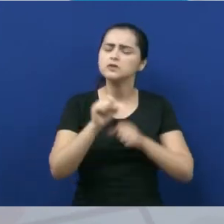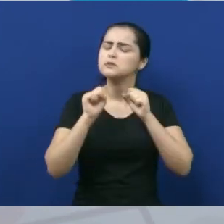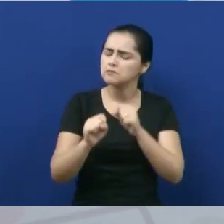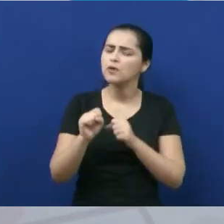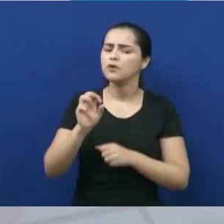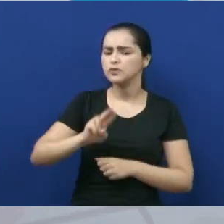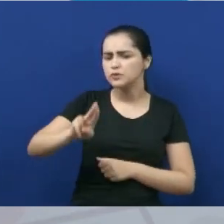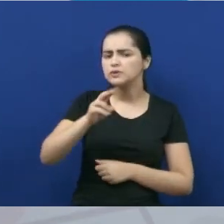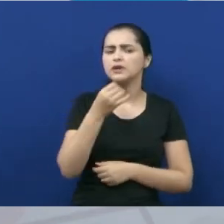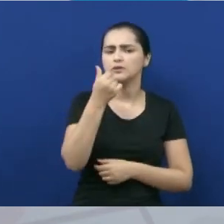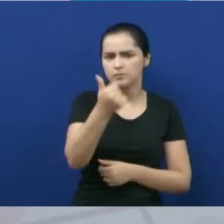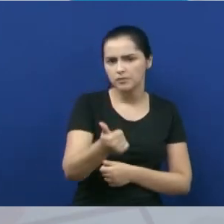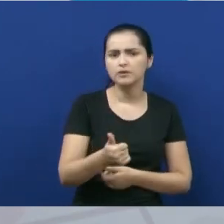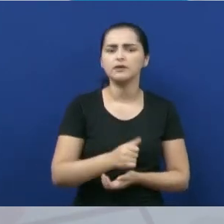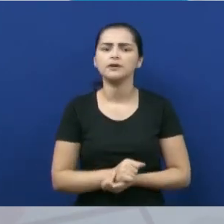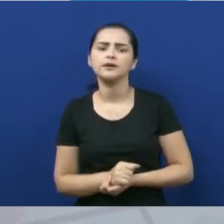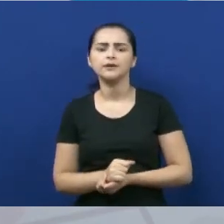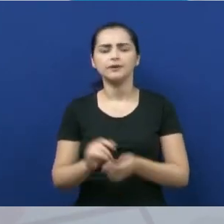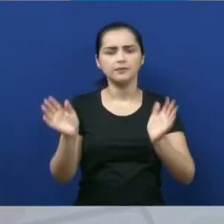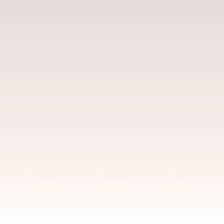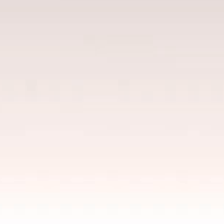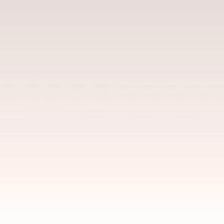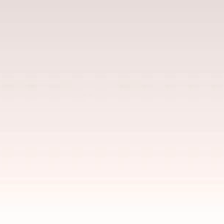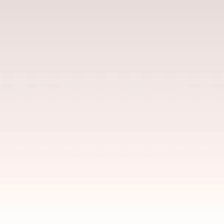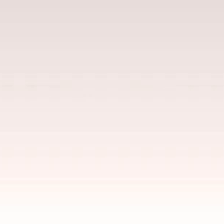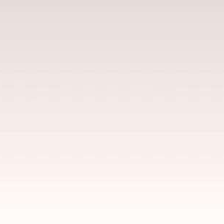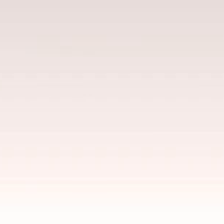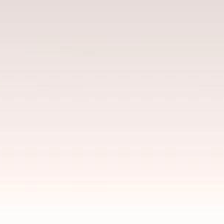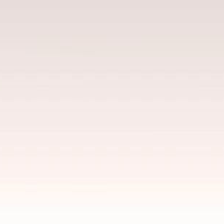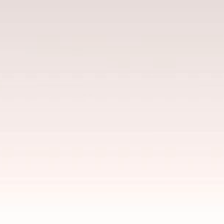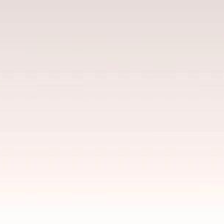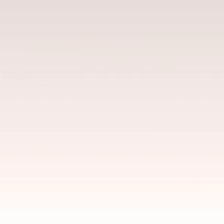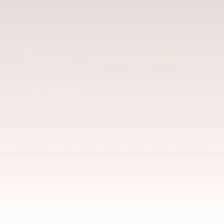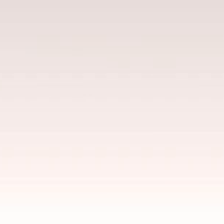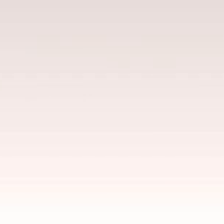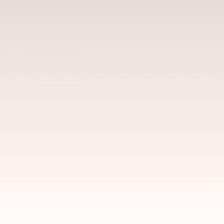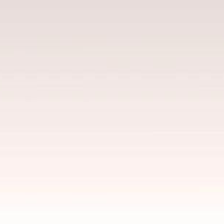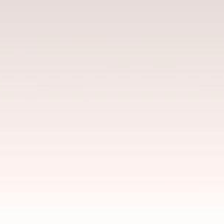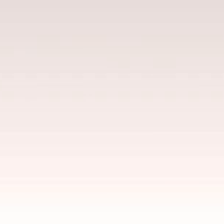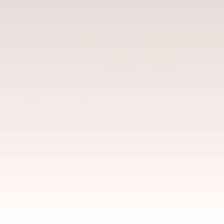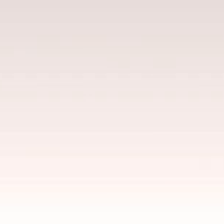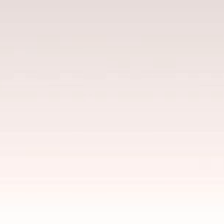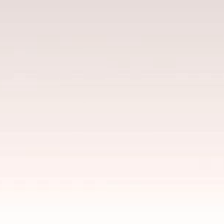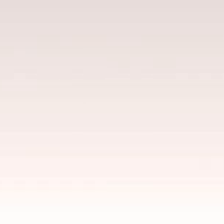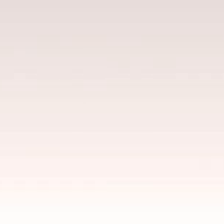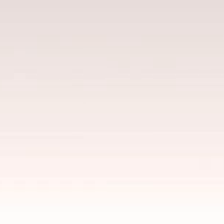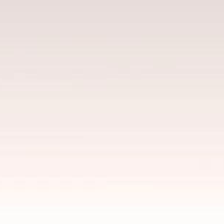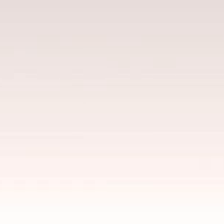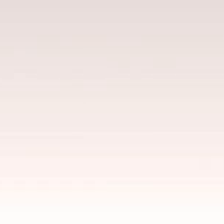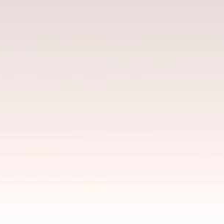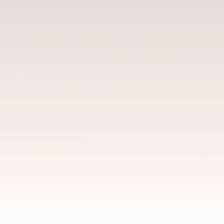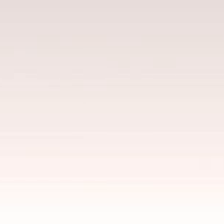né consultar Tá bom então ficamos por aqui e até breve E aí